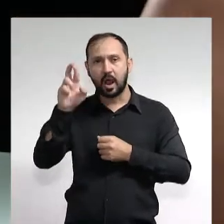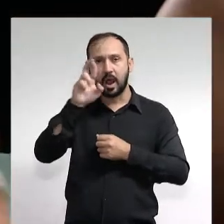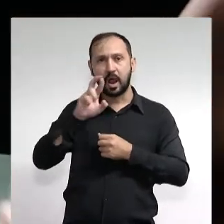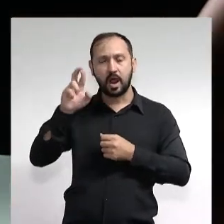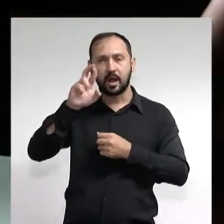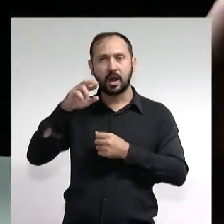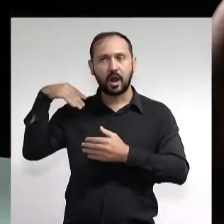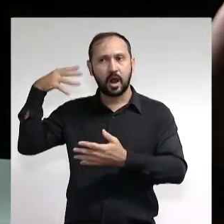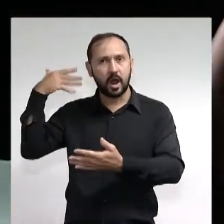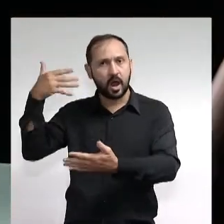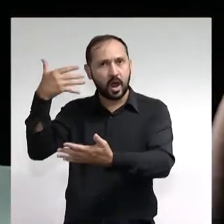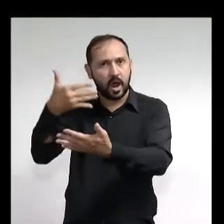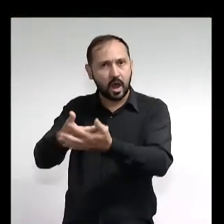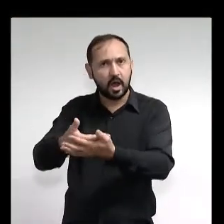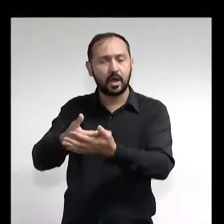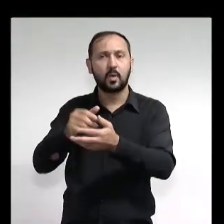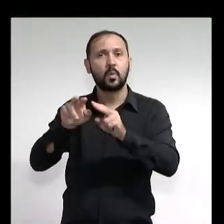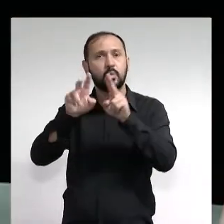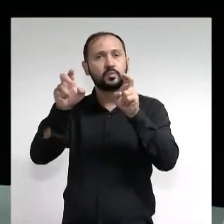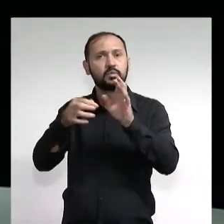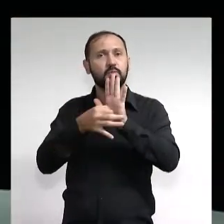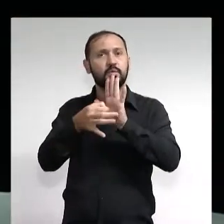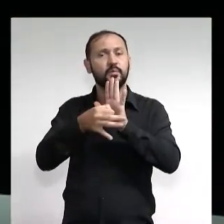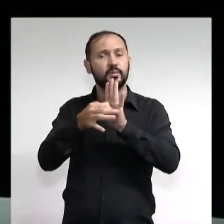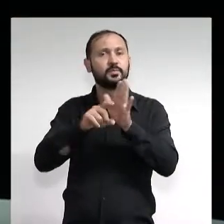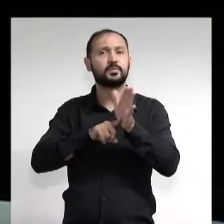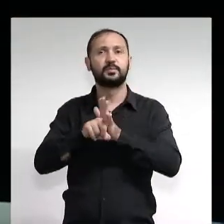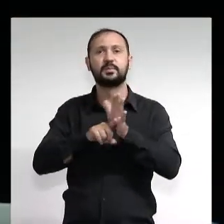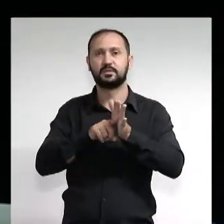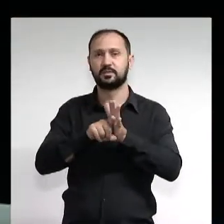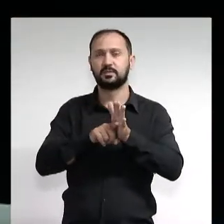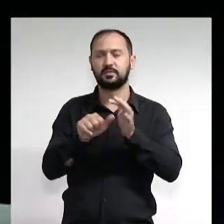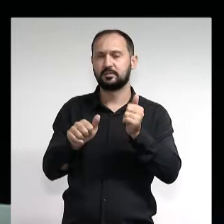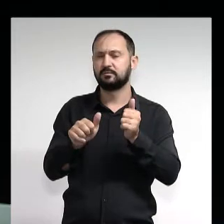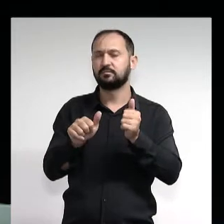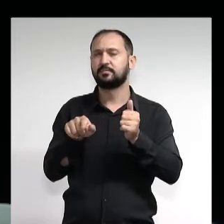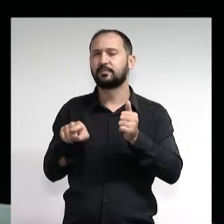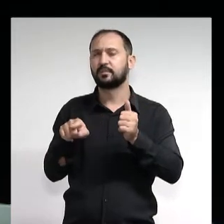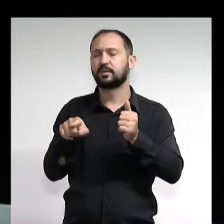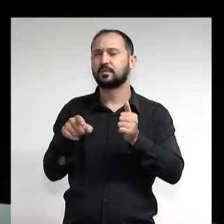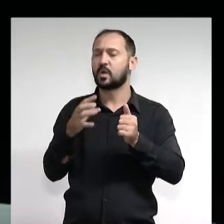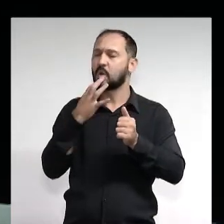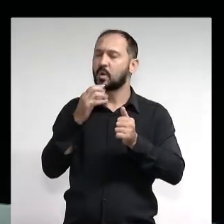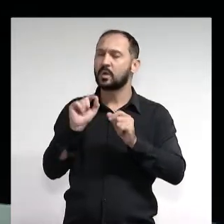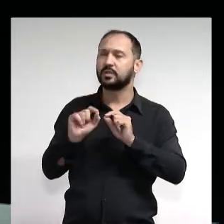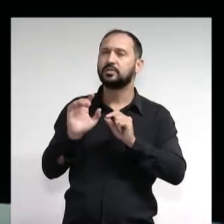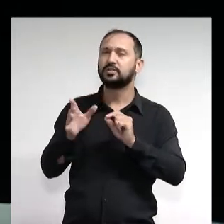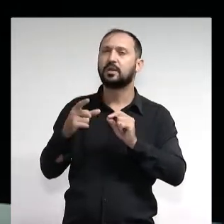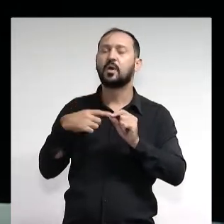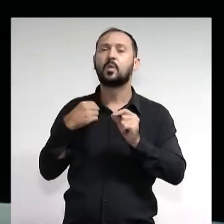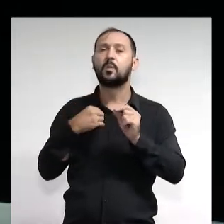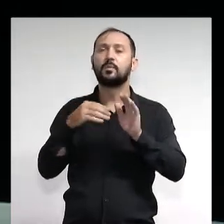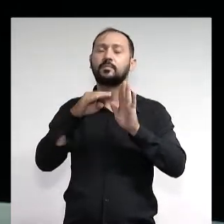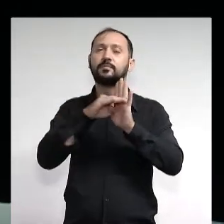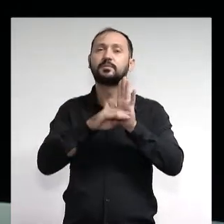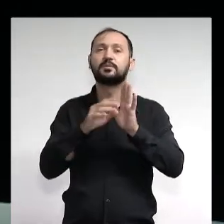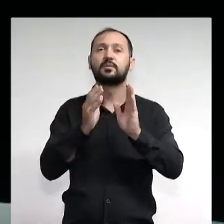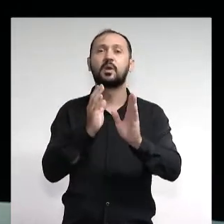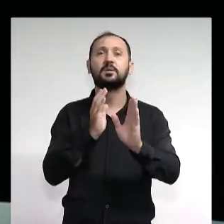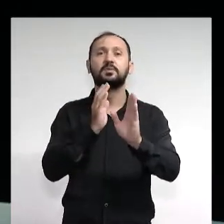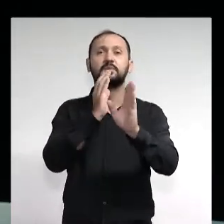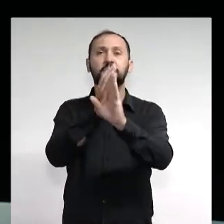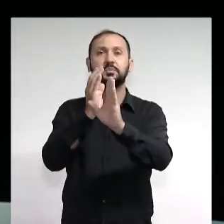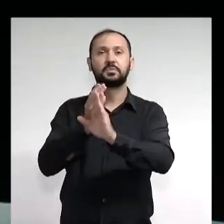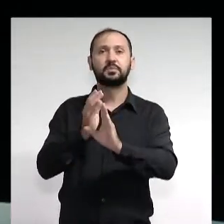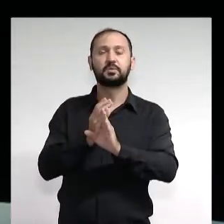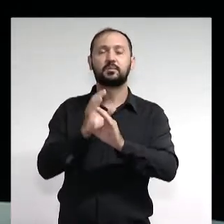senhora foi acumulando ao longo do tempo, junto com essa proposta de pesquisa que a senhora falou há pouco, dá para a gente pontuar algumas das